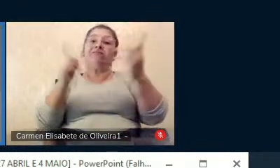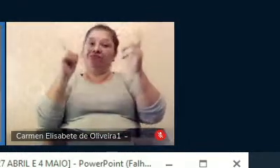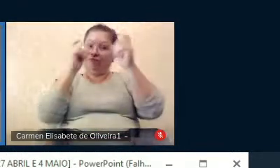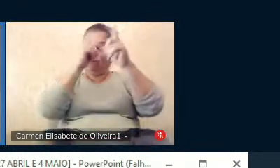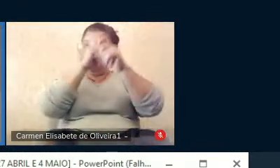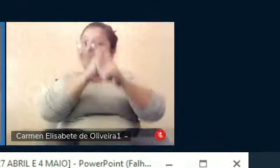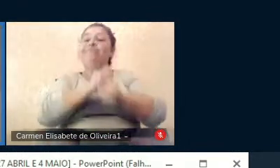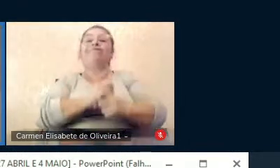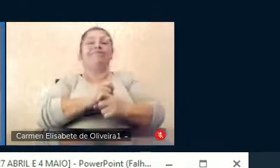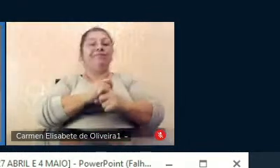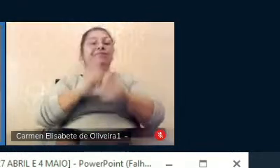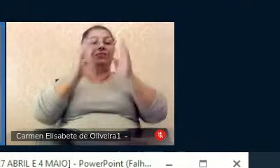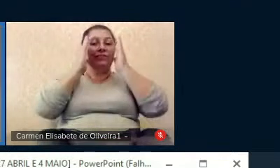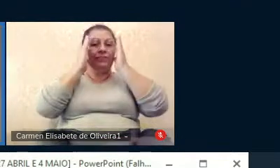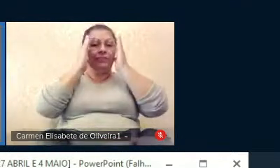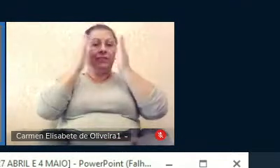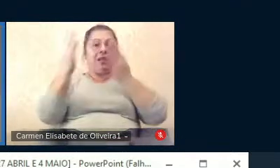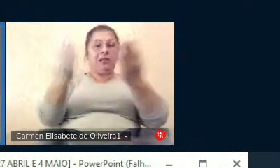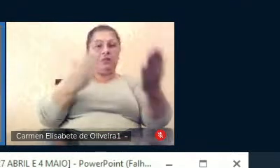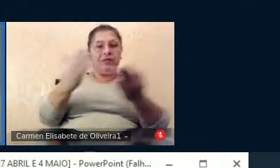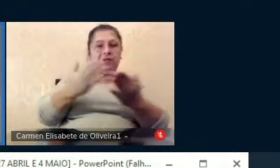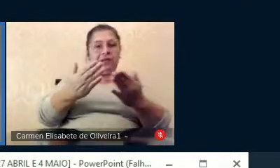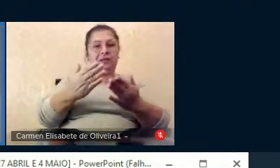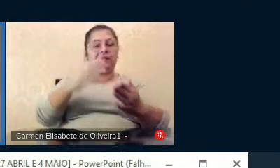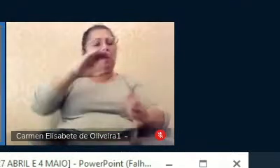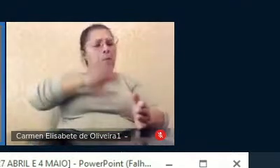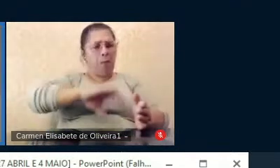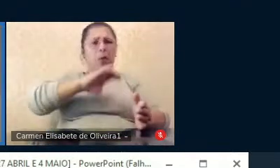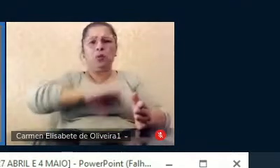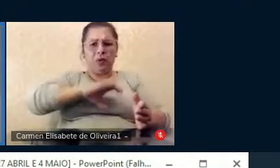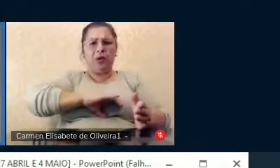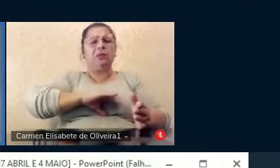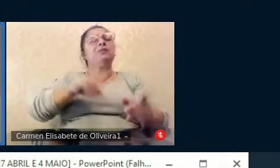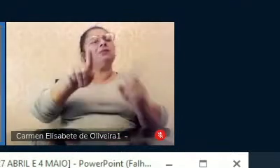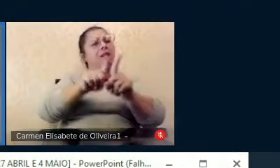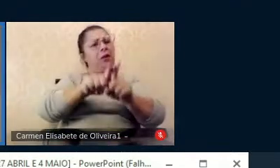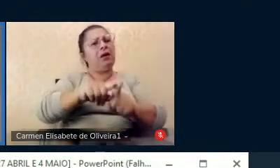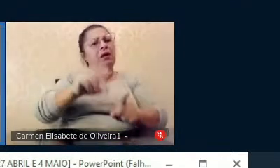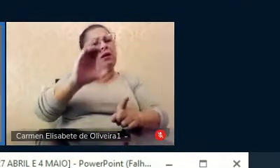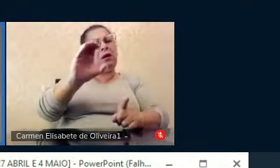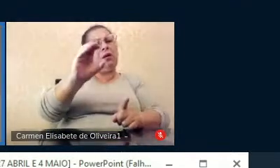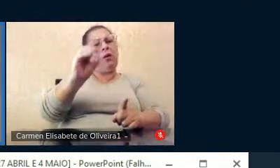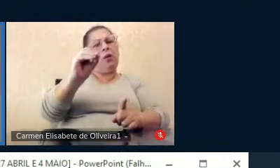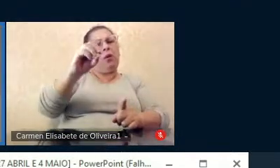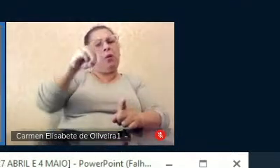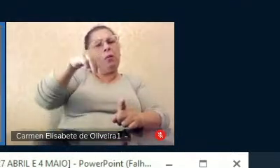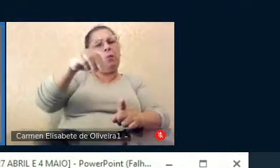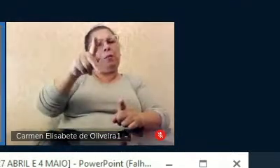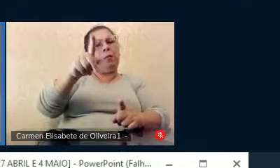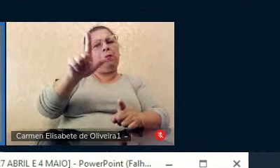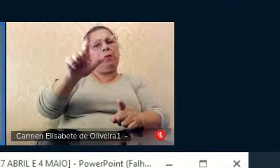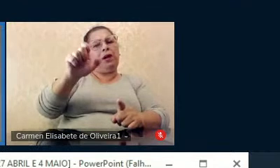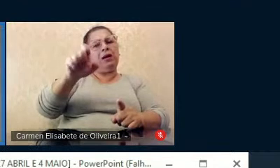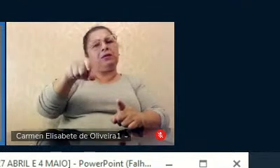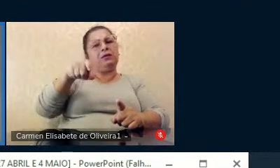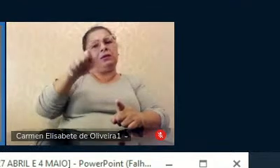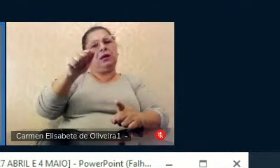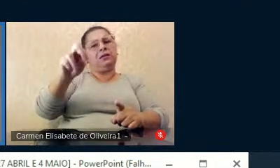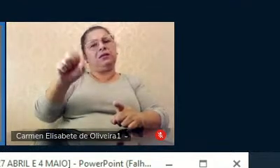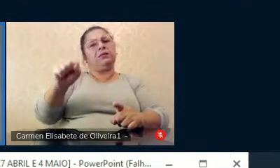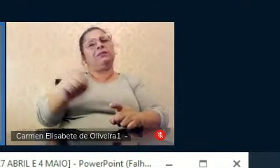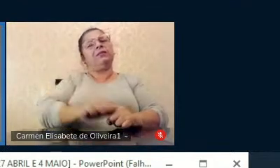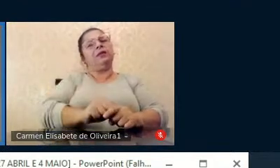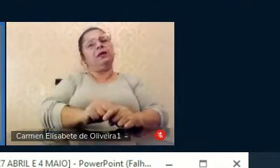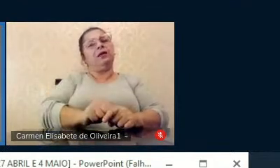alguns casos, metáforas na língua portuguesa são complexas para entendimento das pessoas surdas. E o que